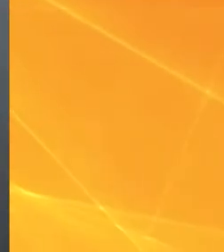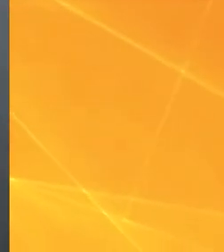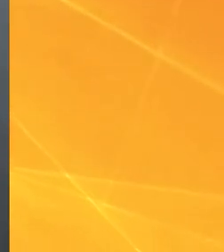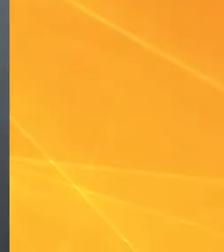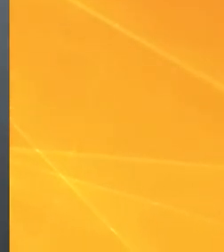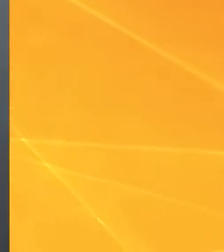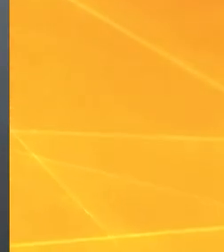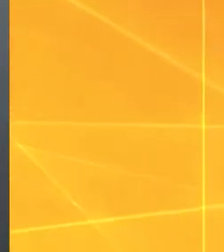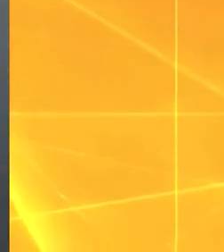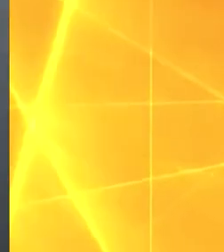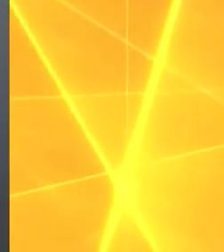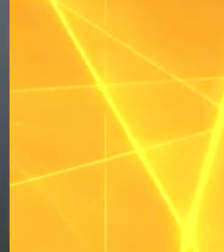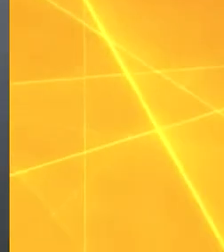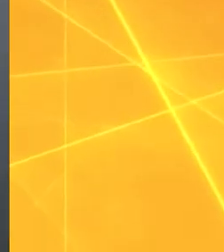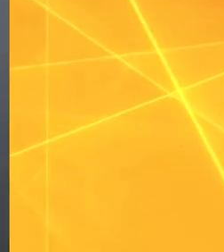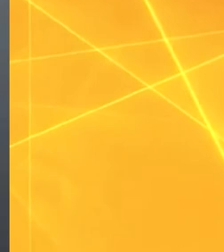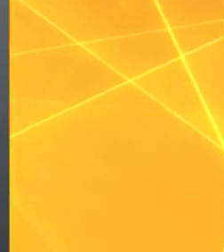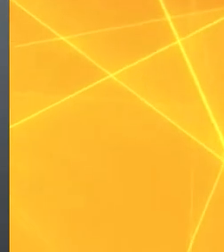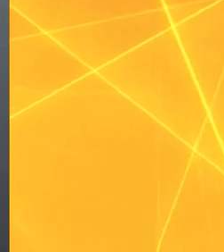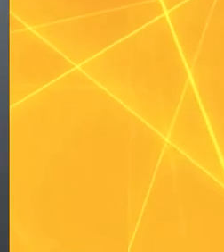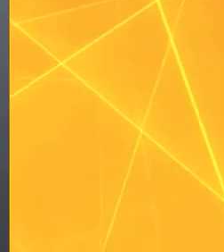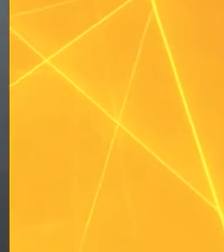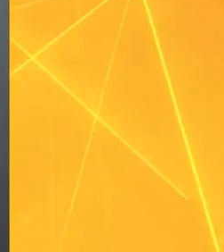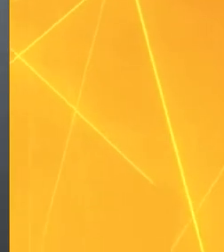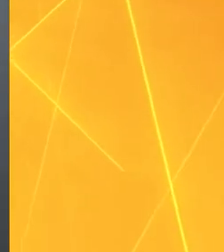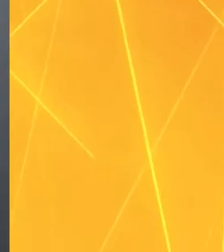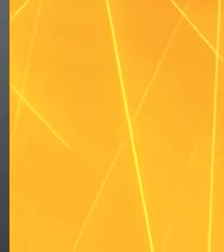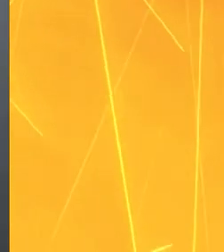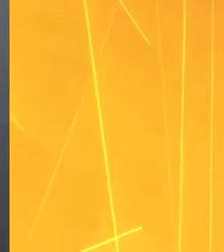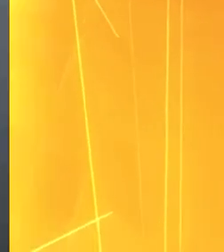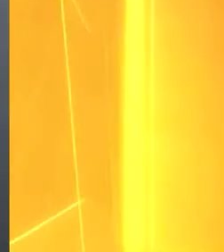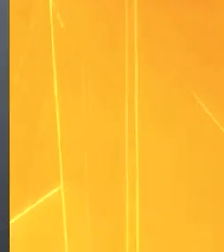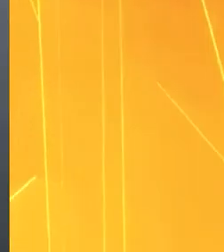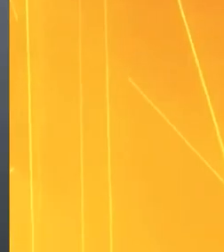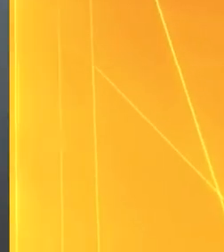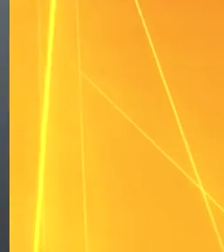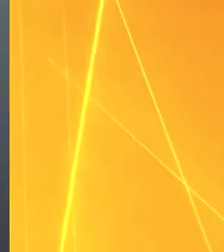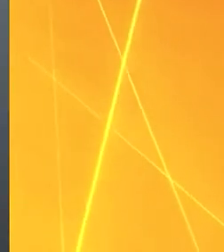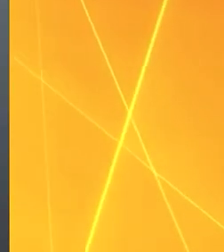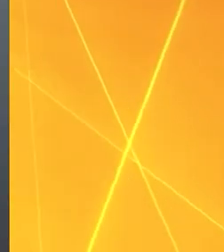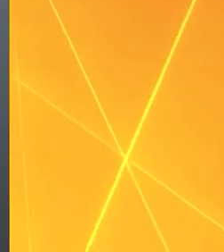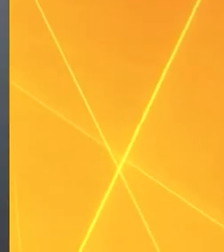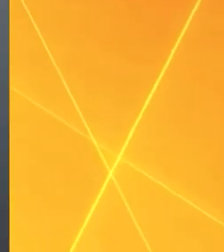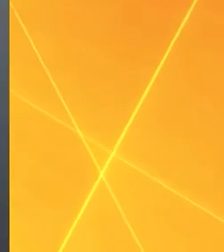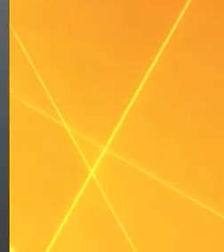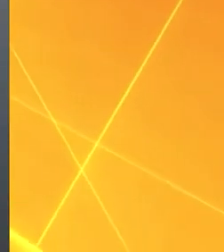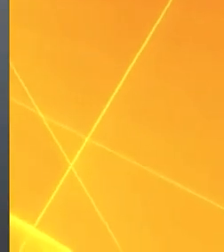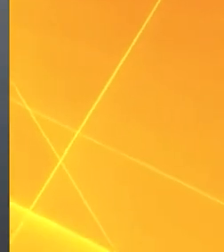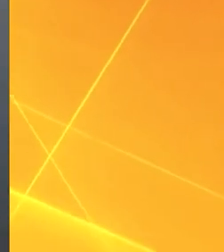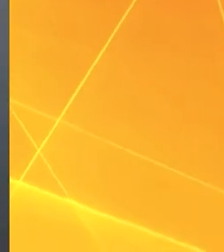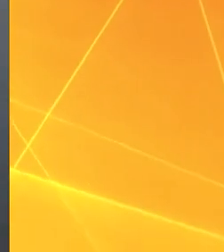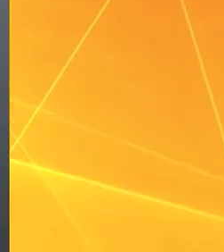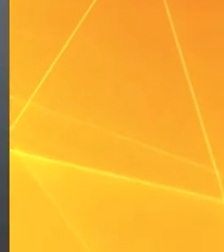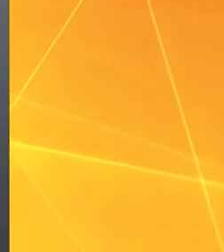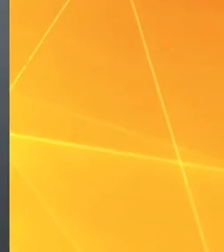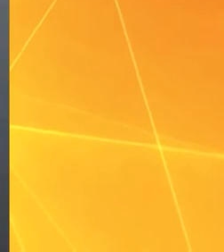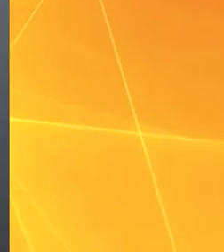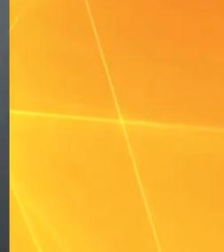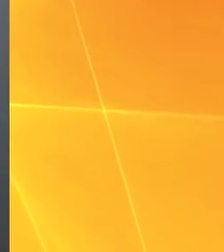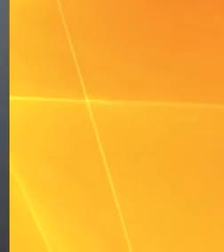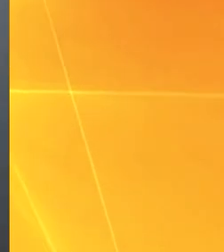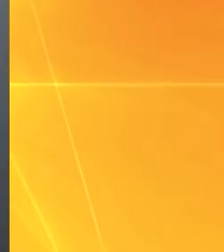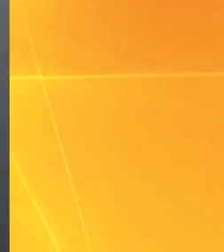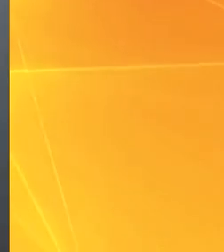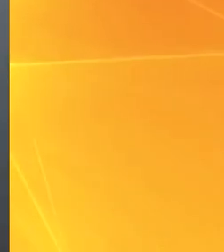caros eleitores. Nunca foi tão propício para ser uma professora de esquerda que